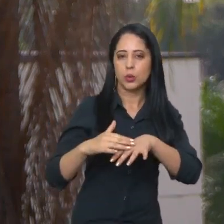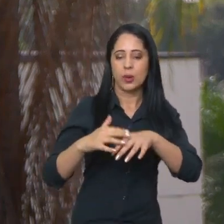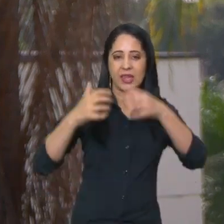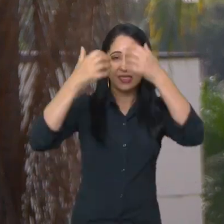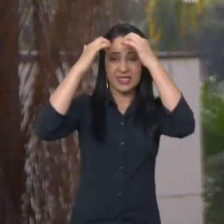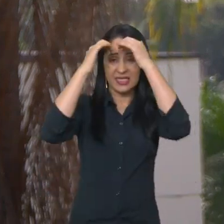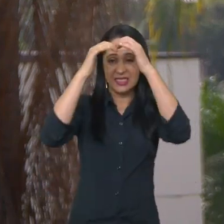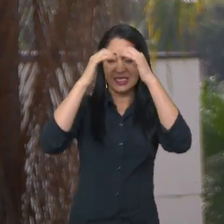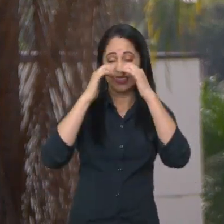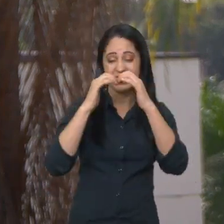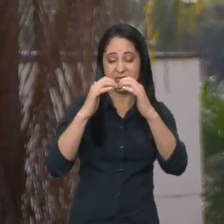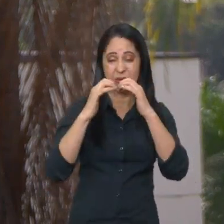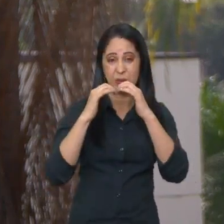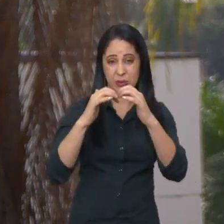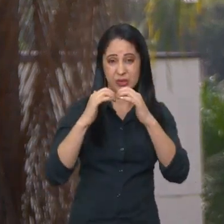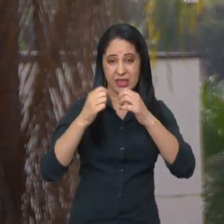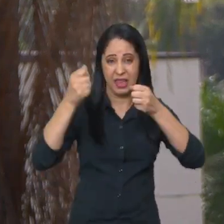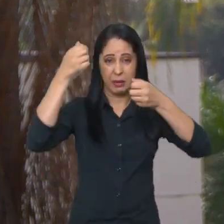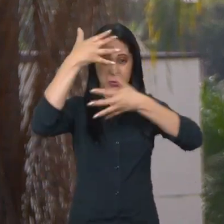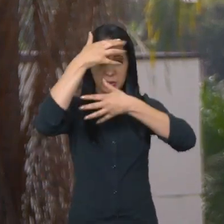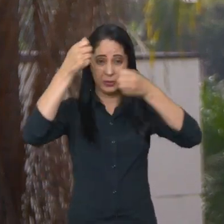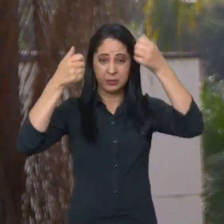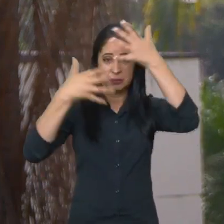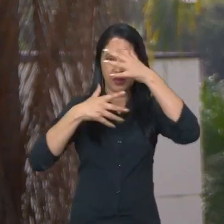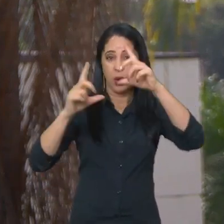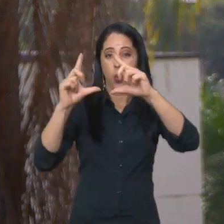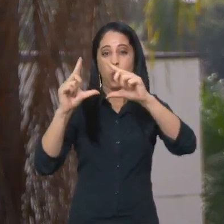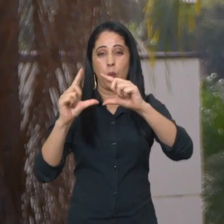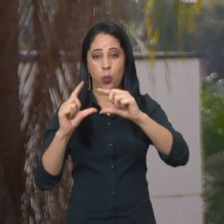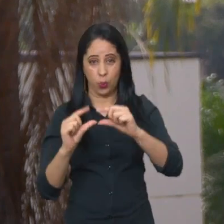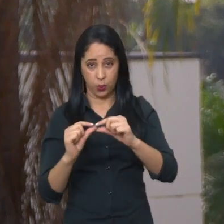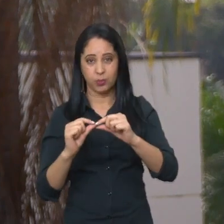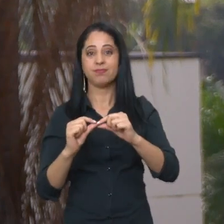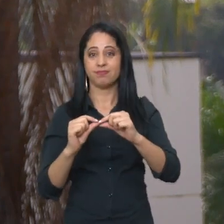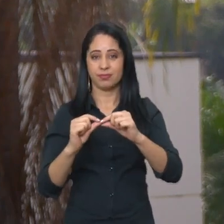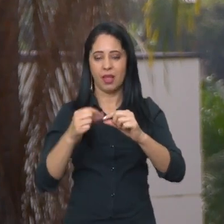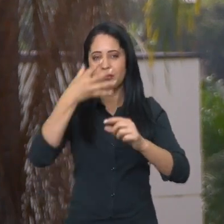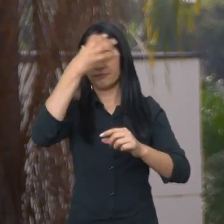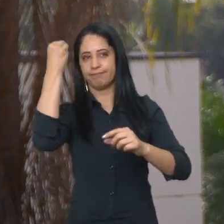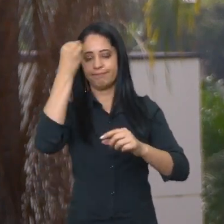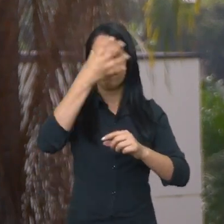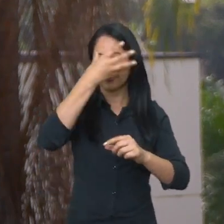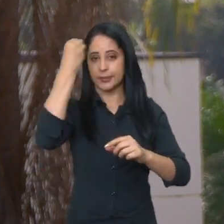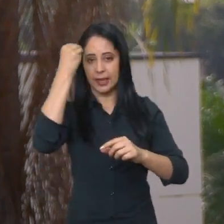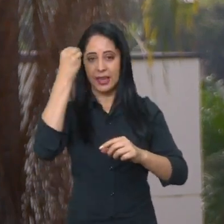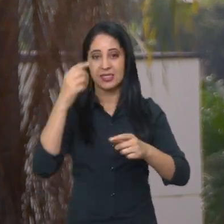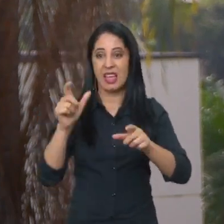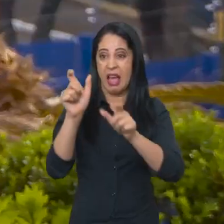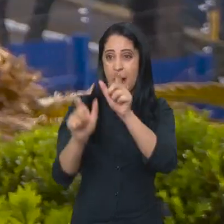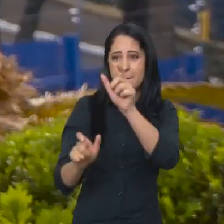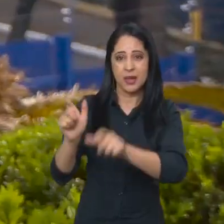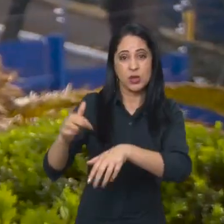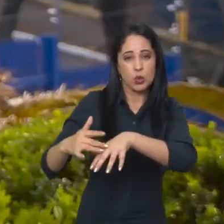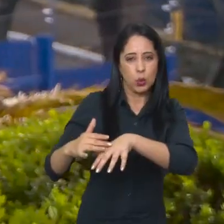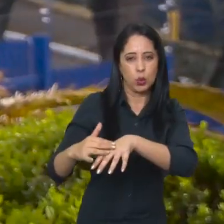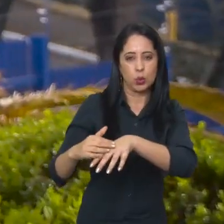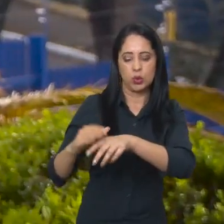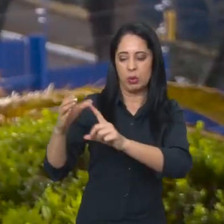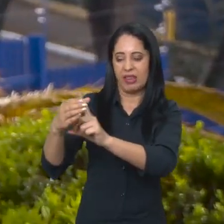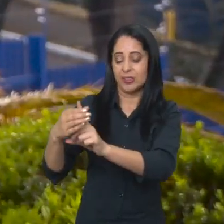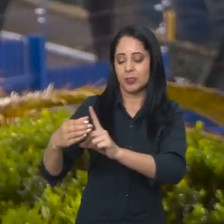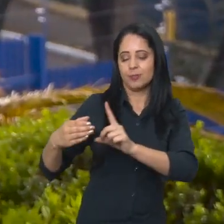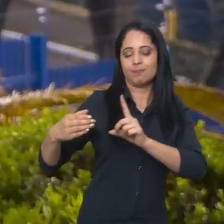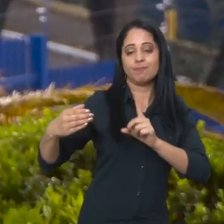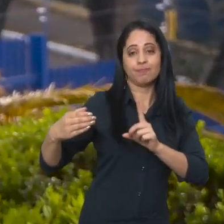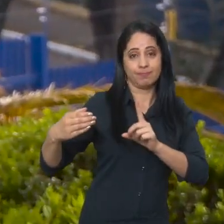funções cognitivas, reduz a capacidade no trabalho e o interesse no convívio familiar. No De Bem